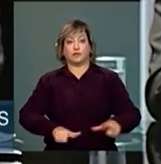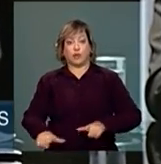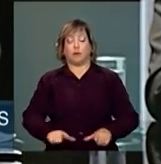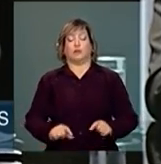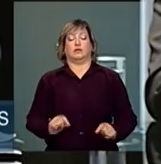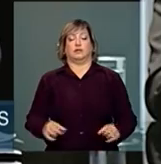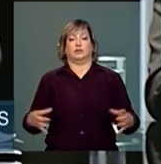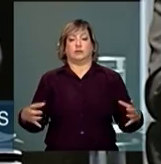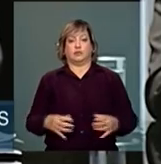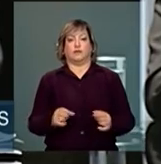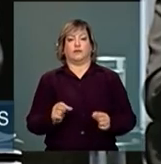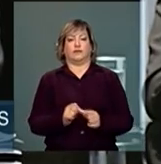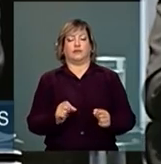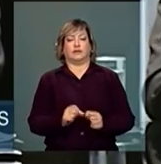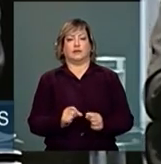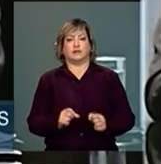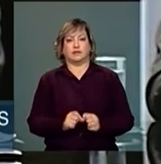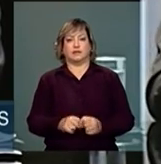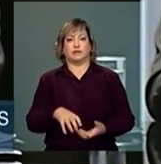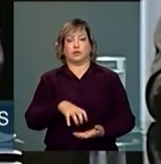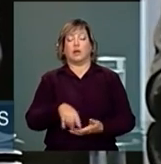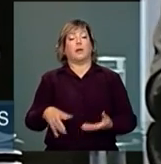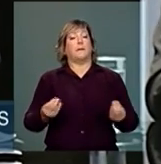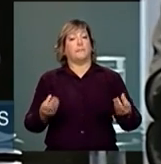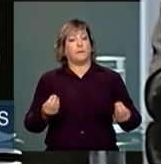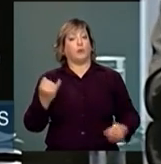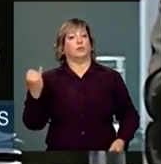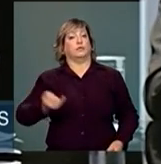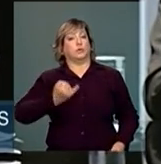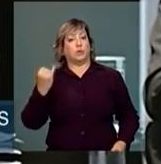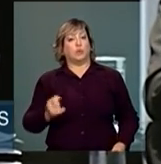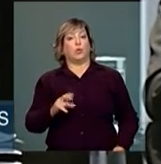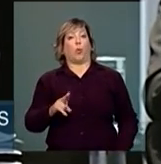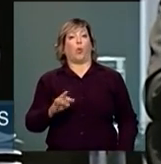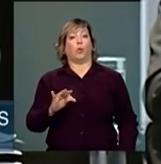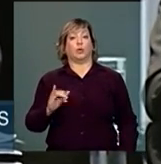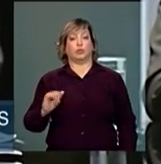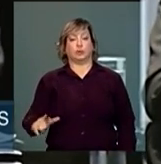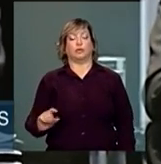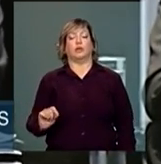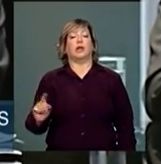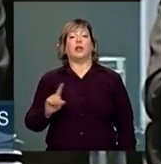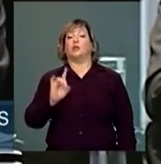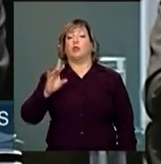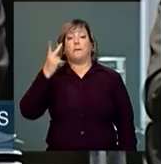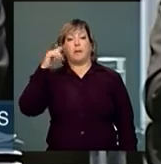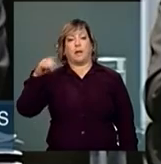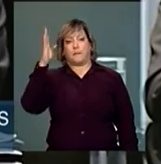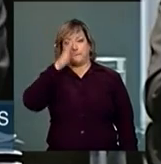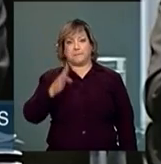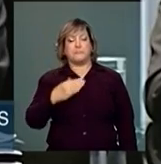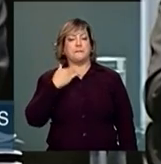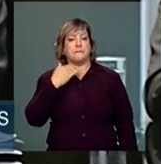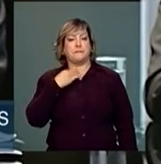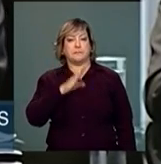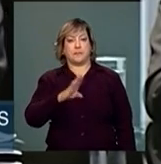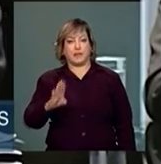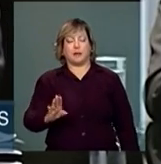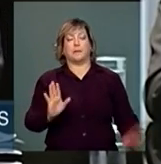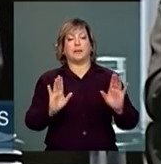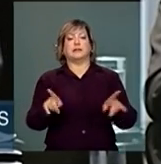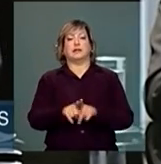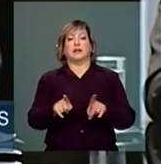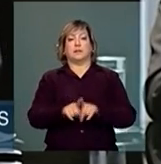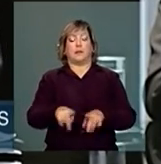conjunto serão de extrema utilidade, não só para o Banco do Brasil, como certamente para a nação